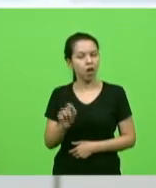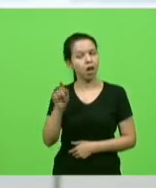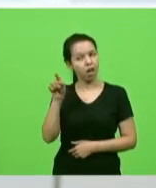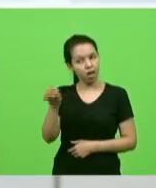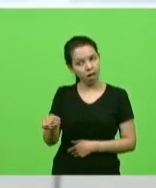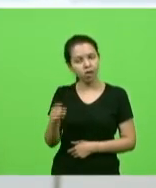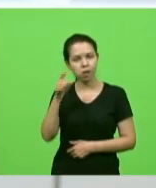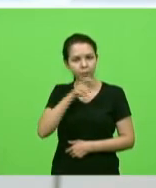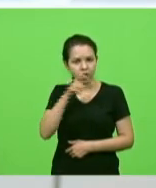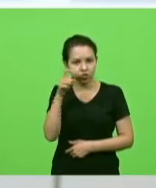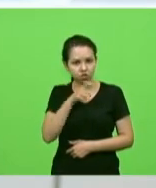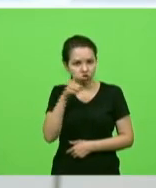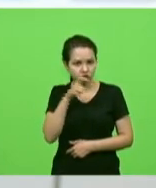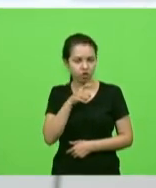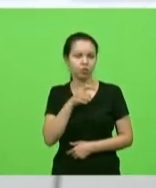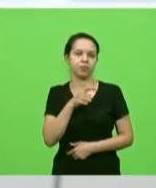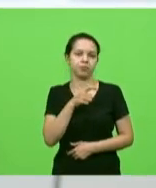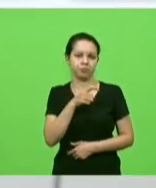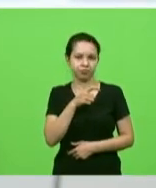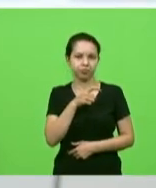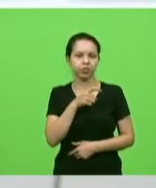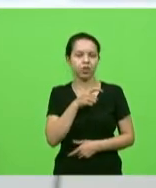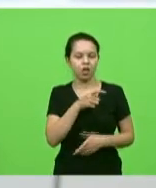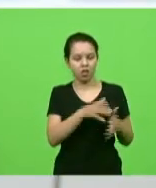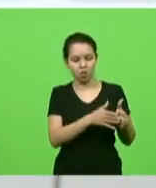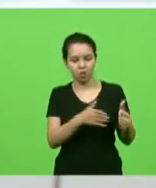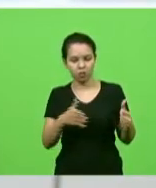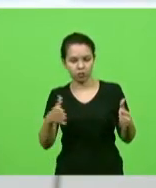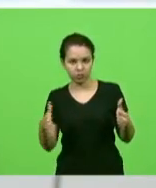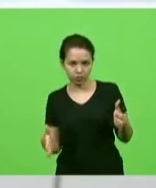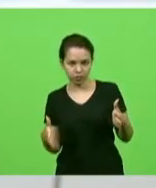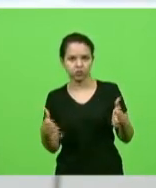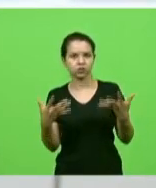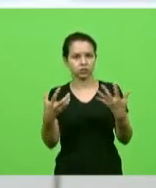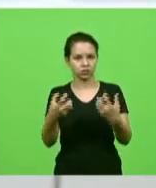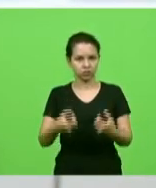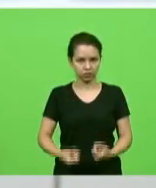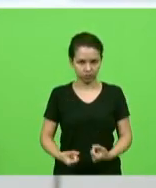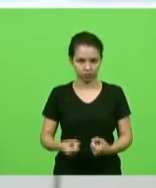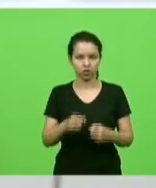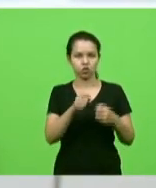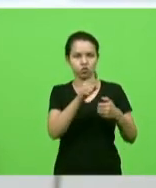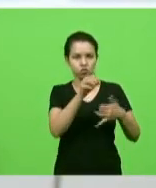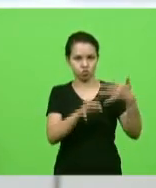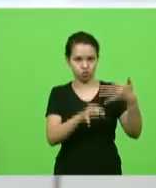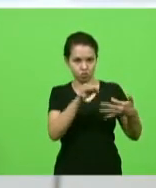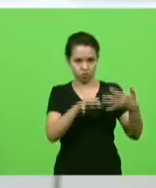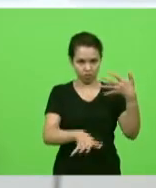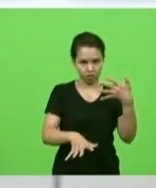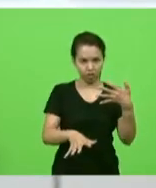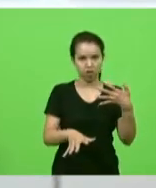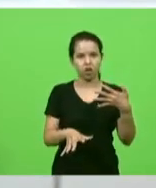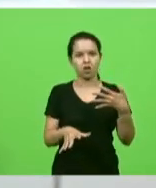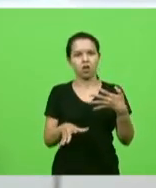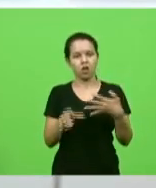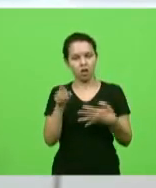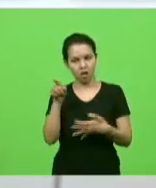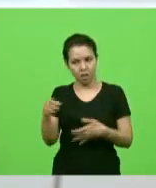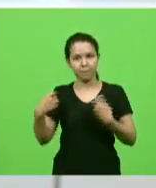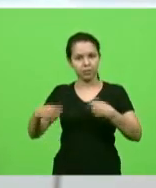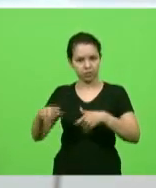conduta dentro dos limites admitidos pela jurisprudência seja surpreendido com eventual